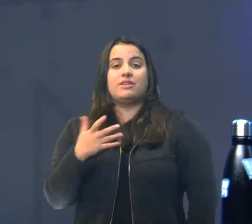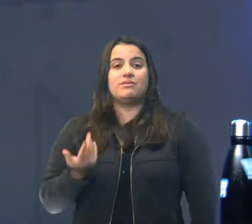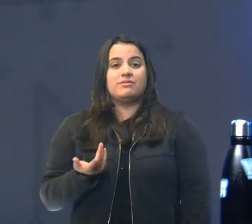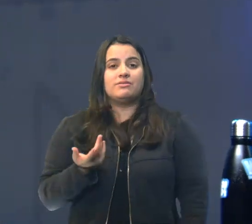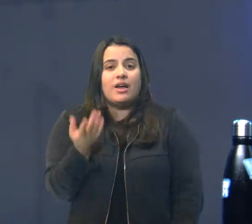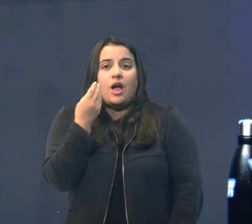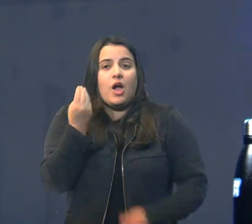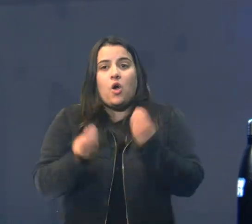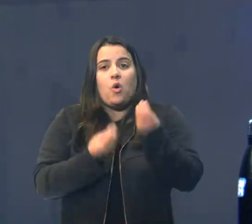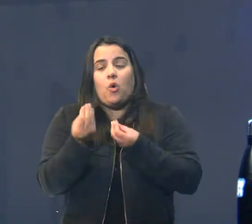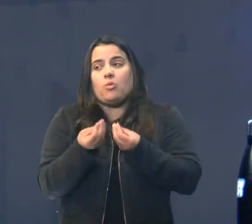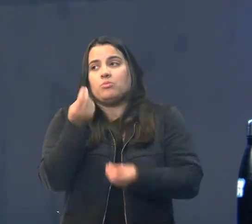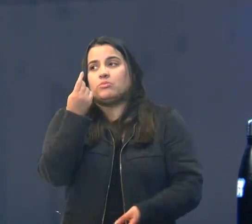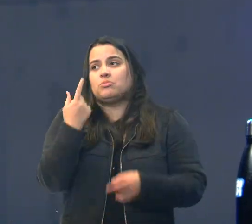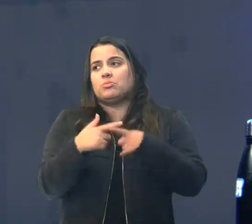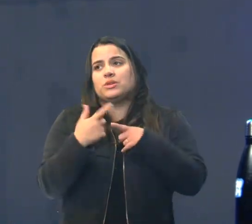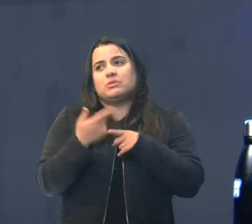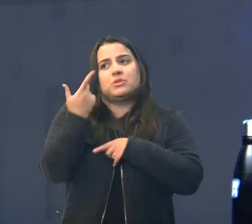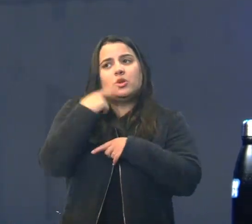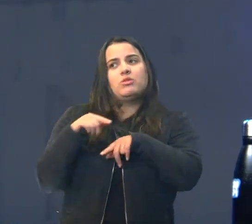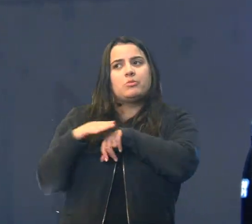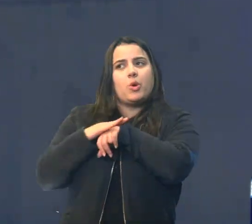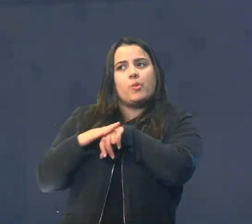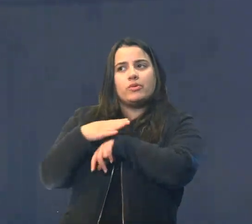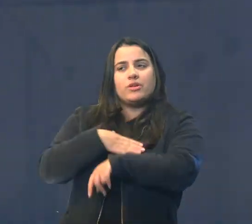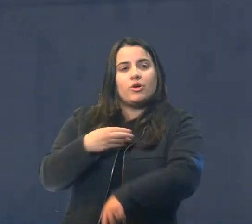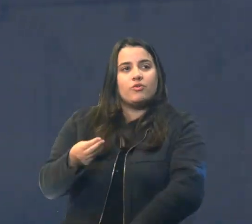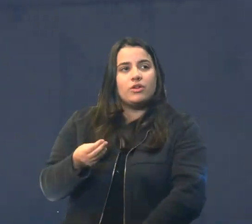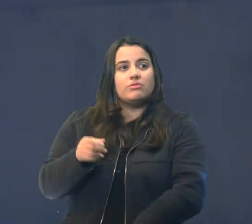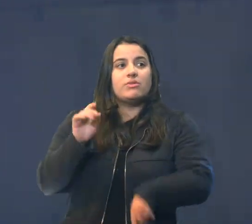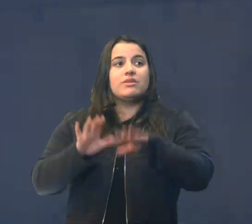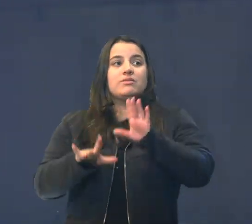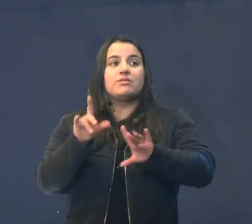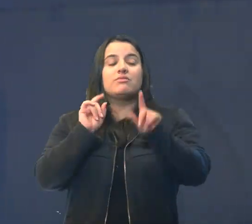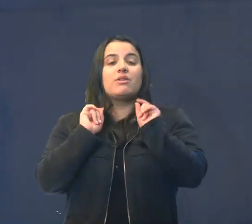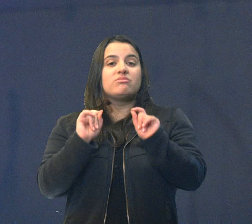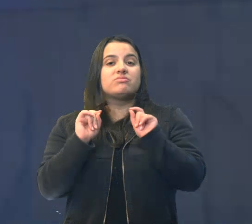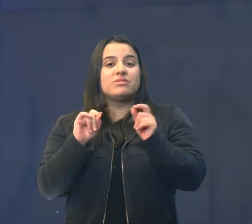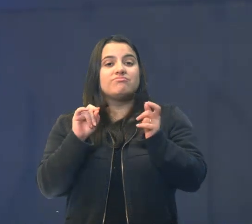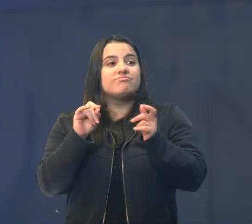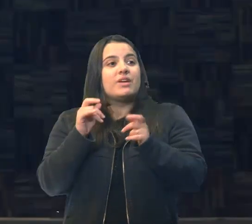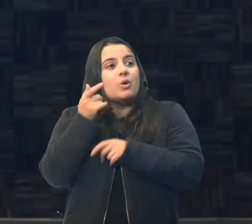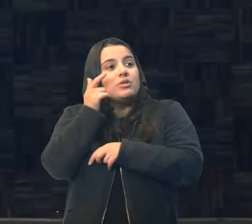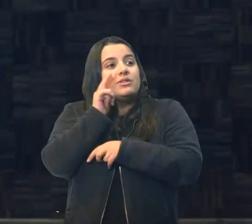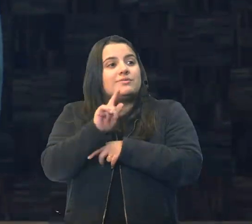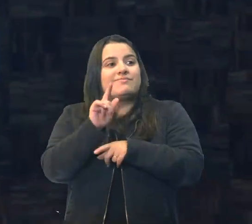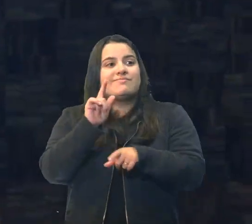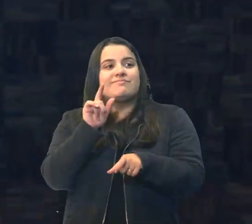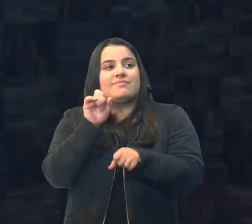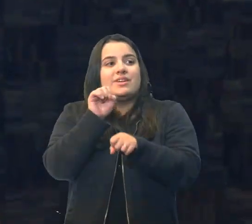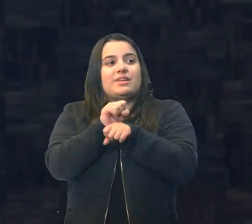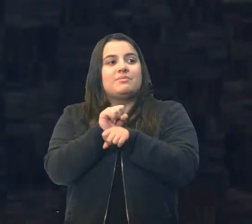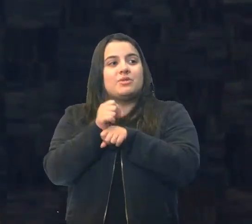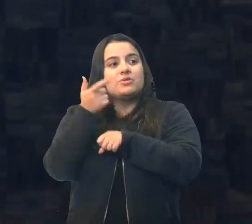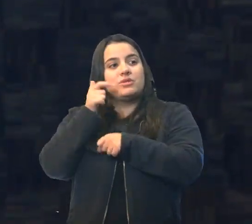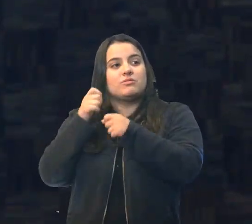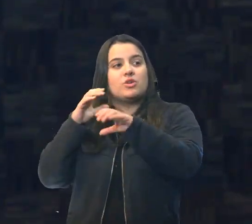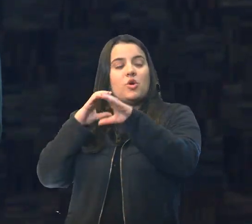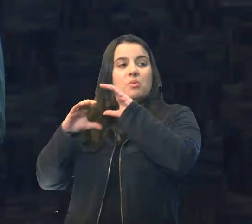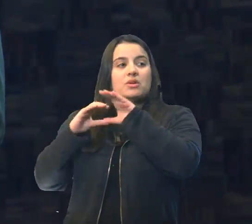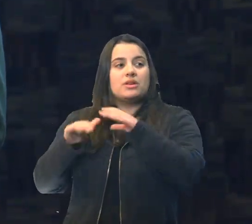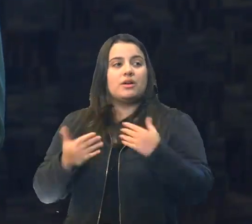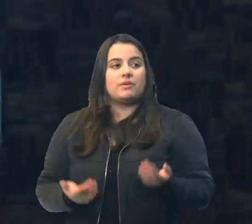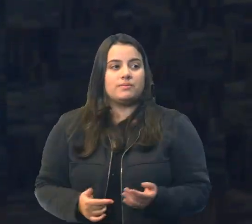saber, por que não consegue conversar com o filho? Talvez você não esteja parando para se comunicar. As conversas é só na correria do